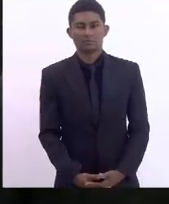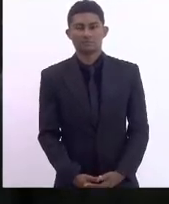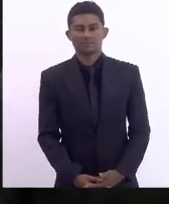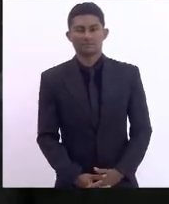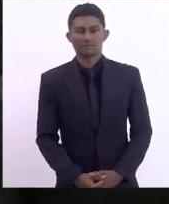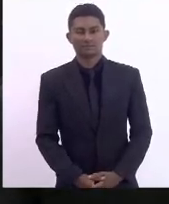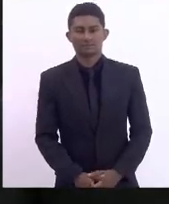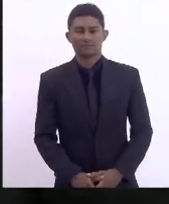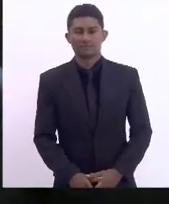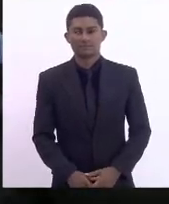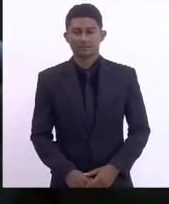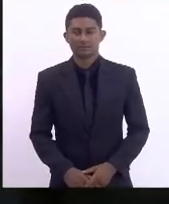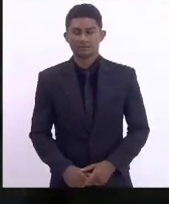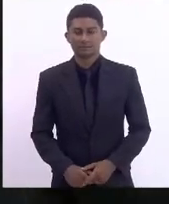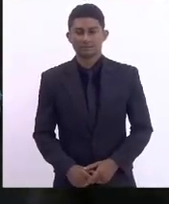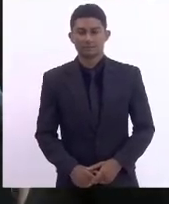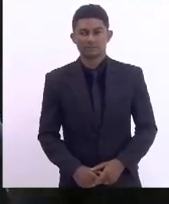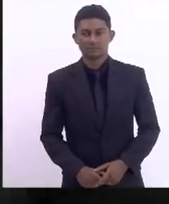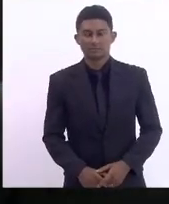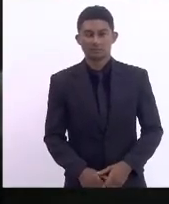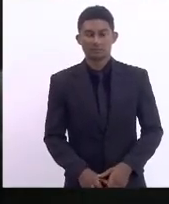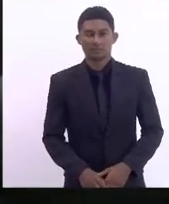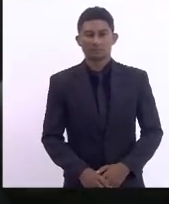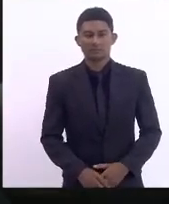em 17 16v